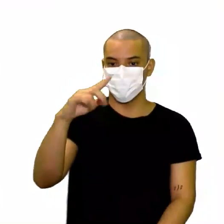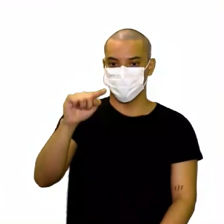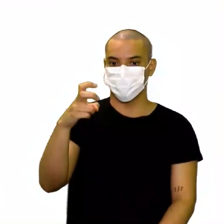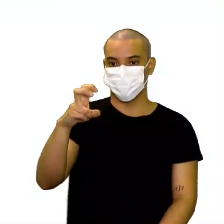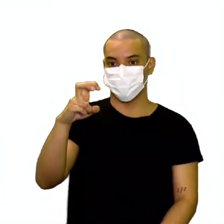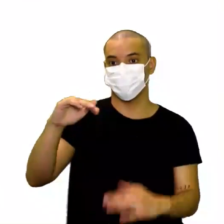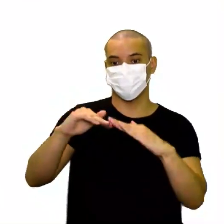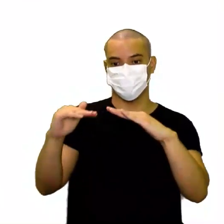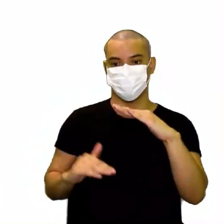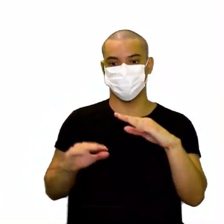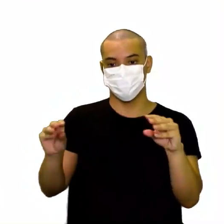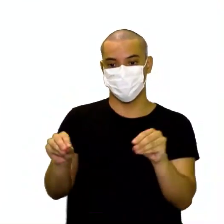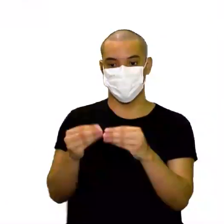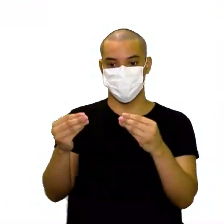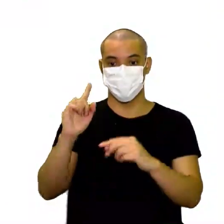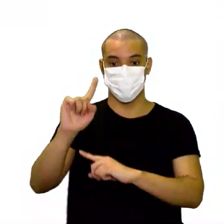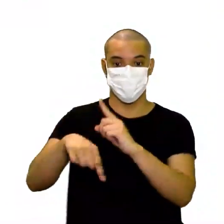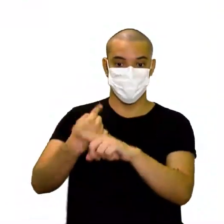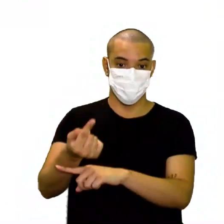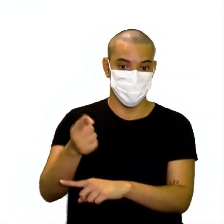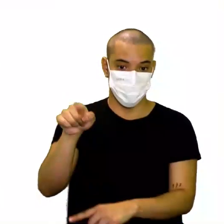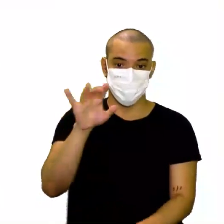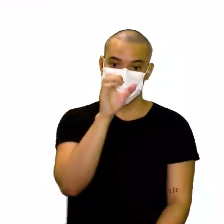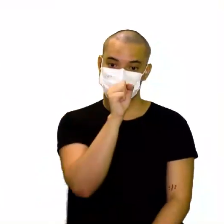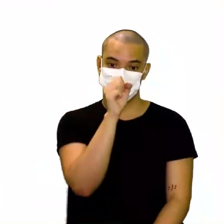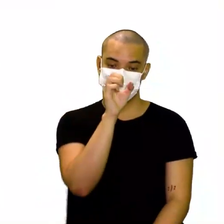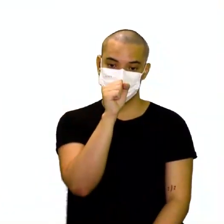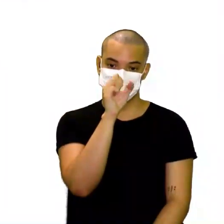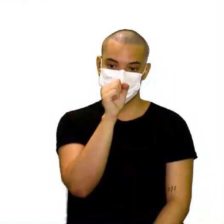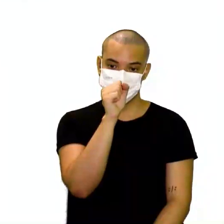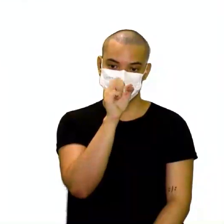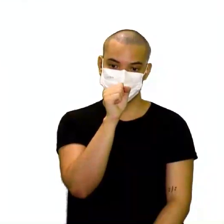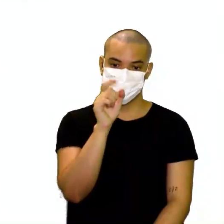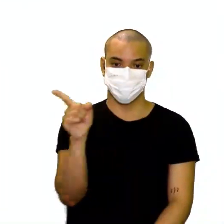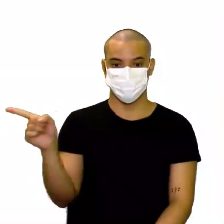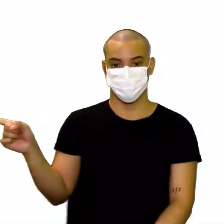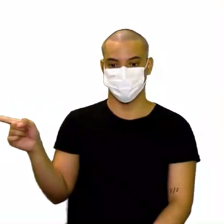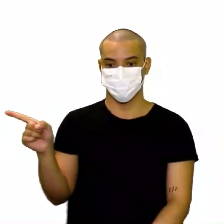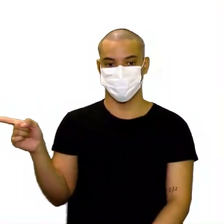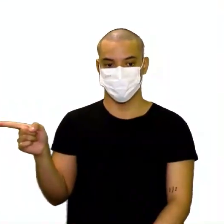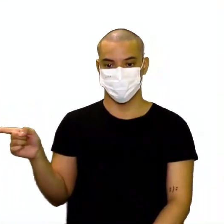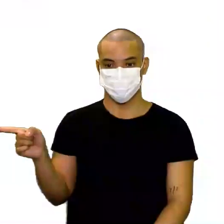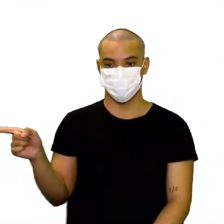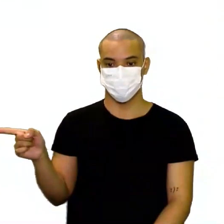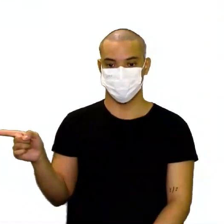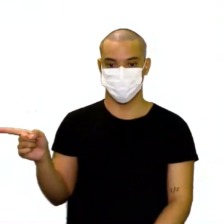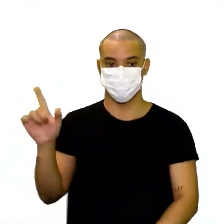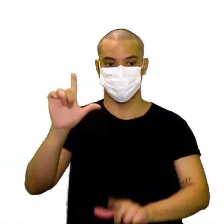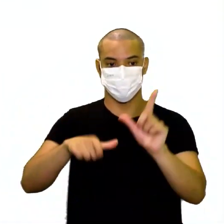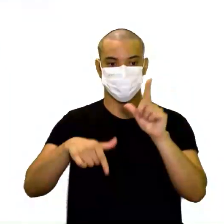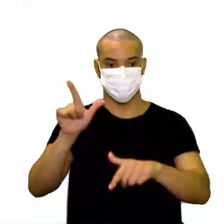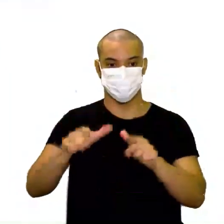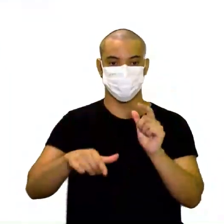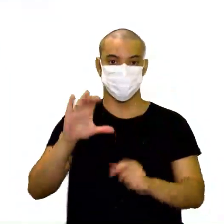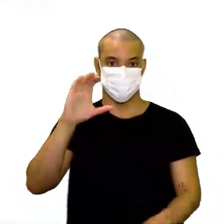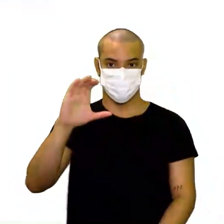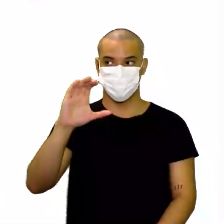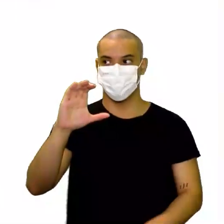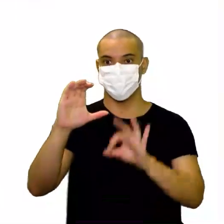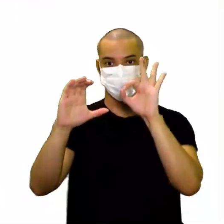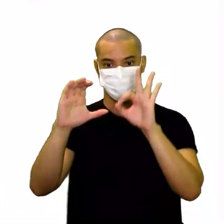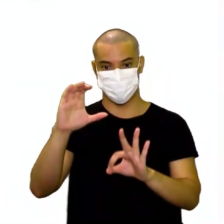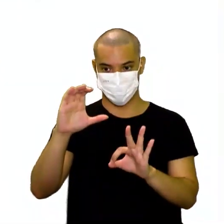então ele vai queimar. Qual é o próximo depois do preto? O laranjinha. Então a gente fica com a letra C de